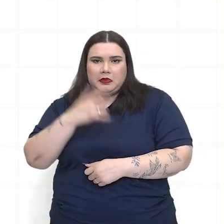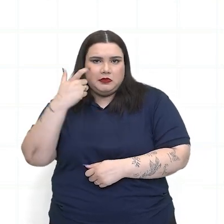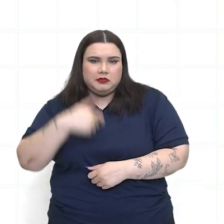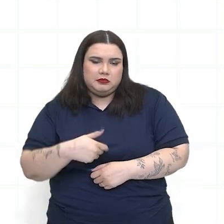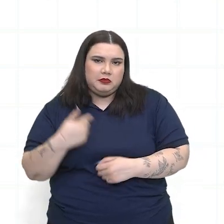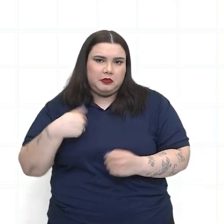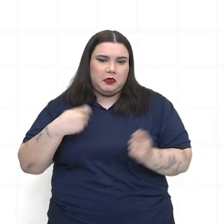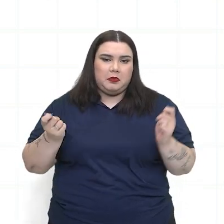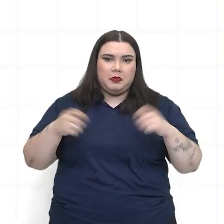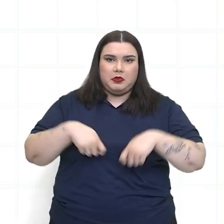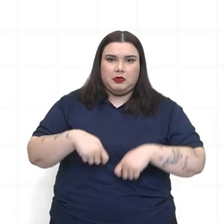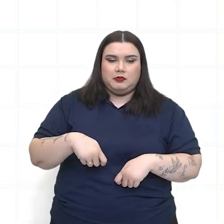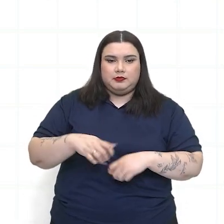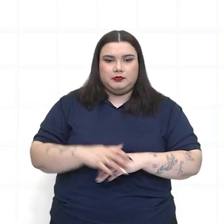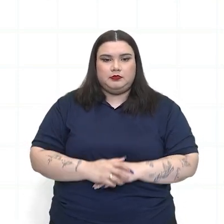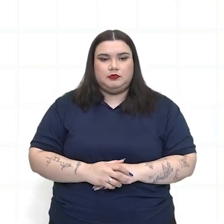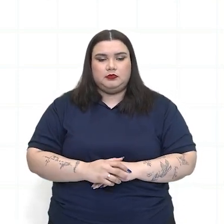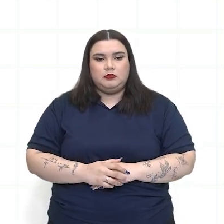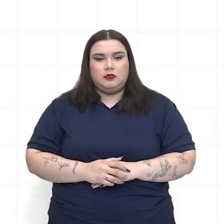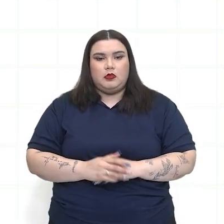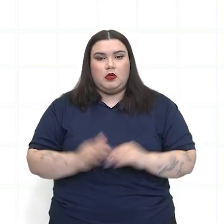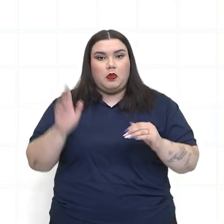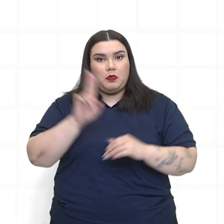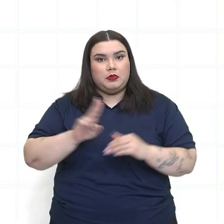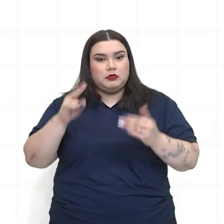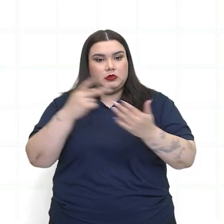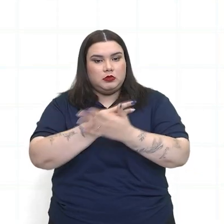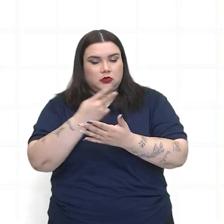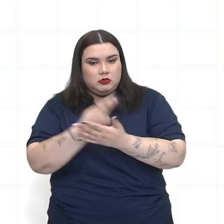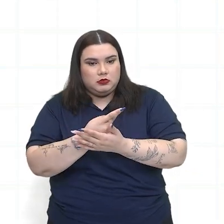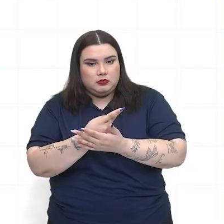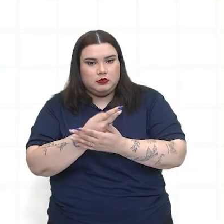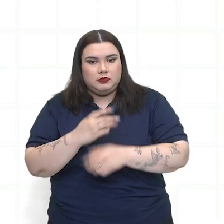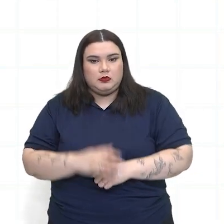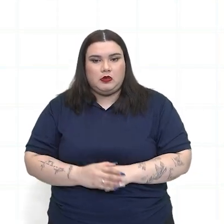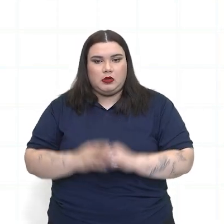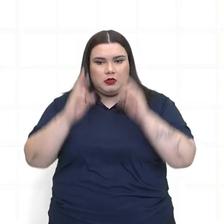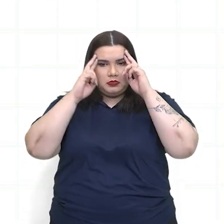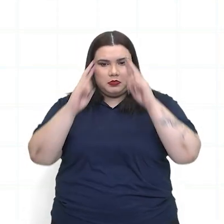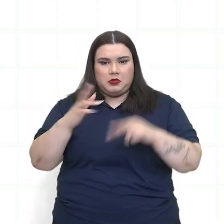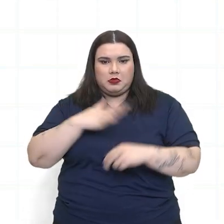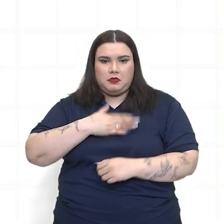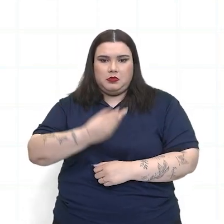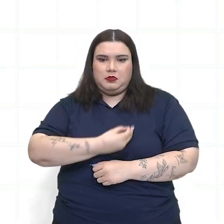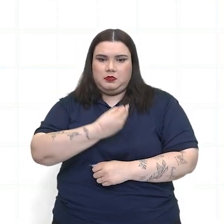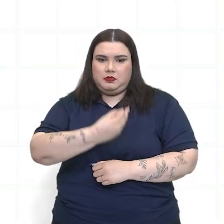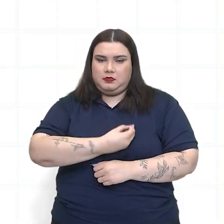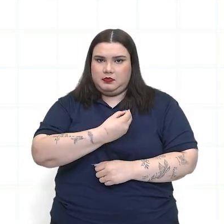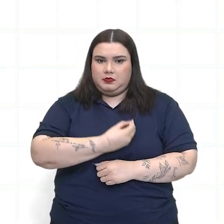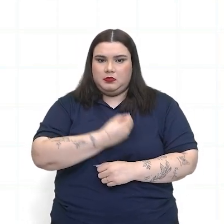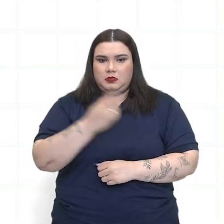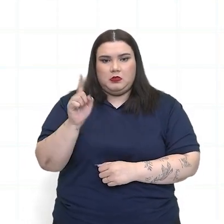mereço. Olha aí, aqui eu tenho um uso incorreto da vírgula. Respeite a minha vida, não.